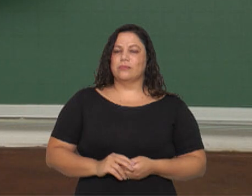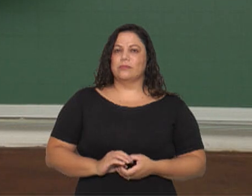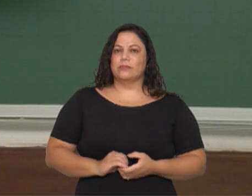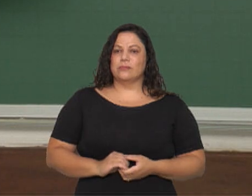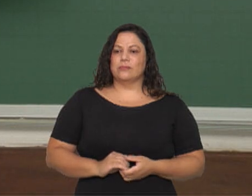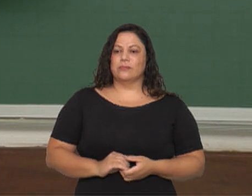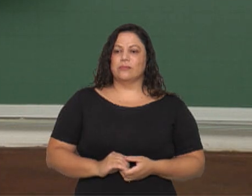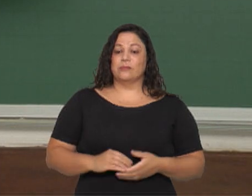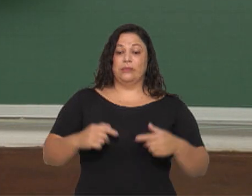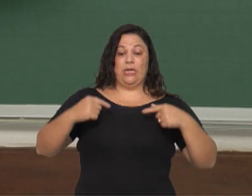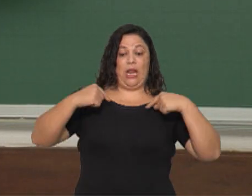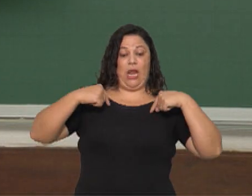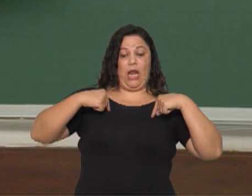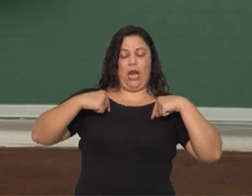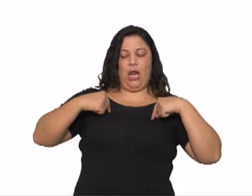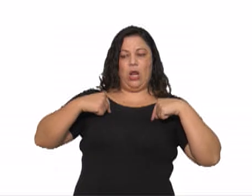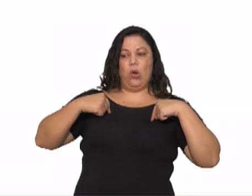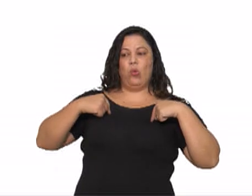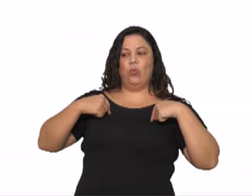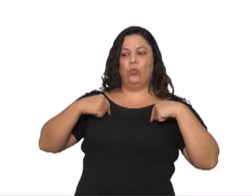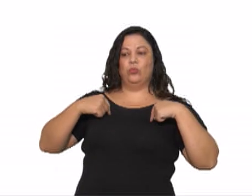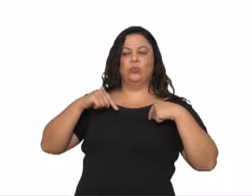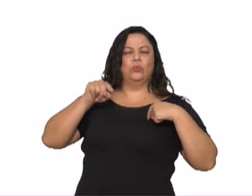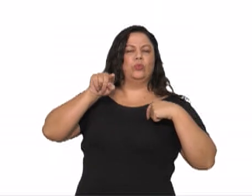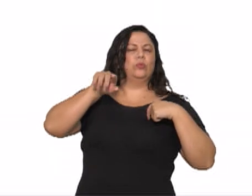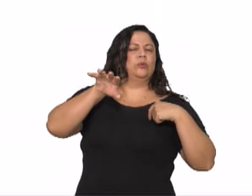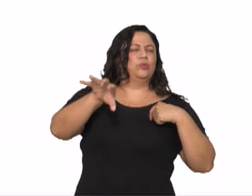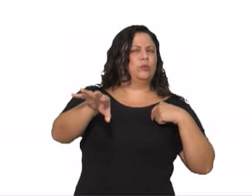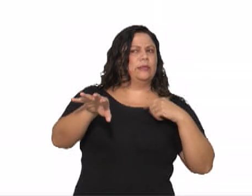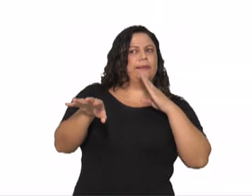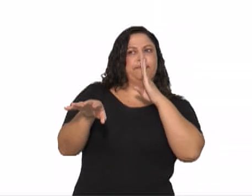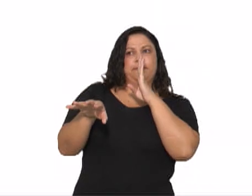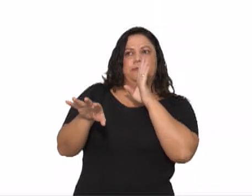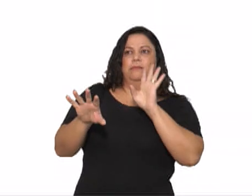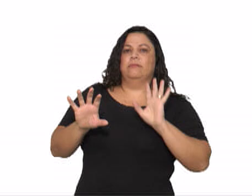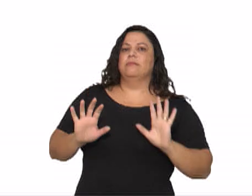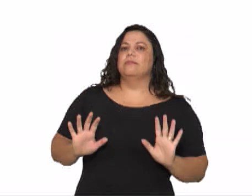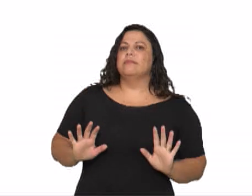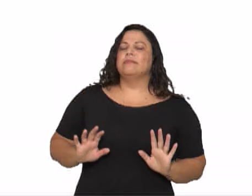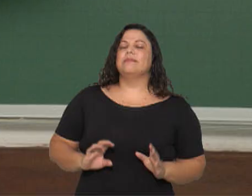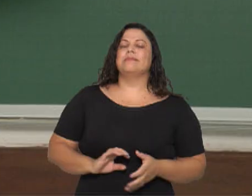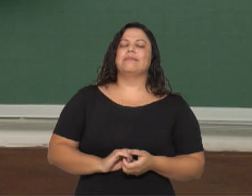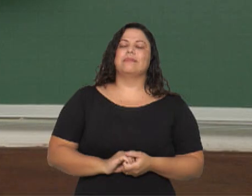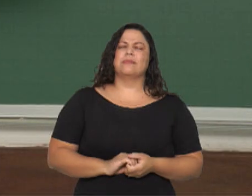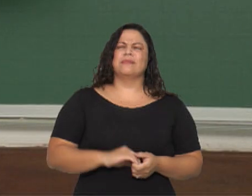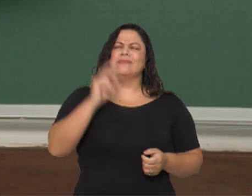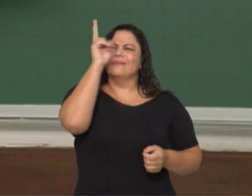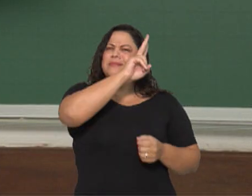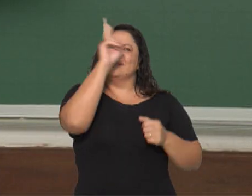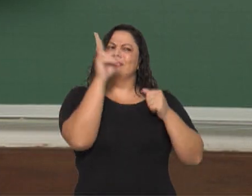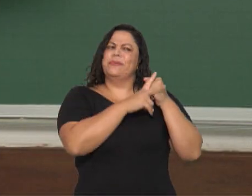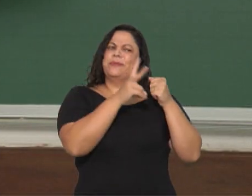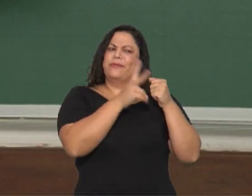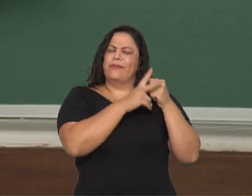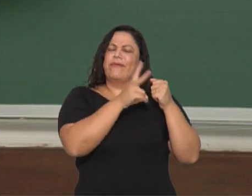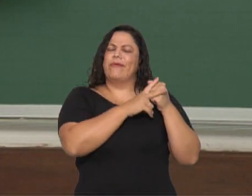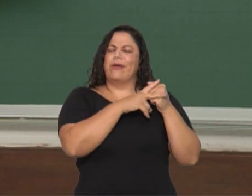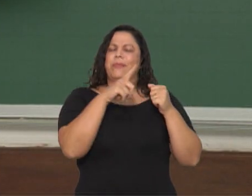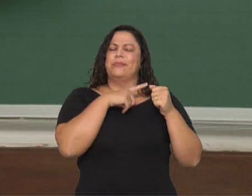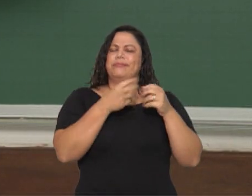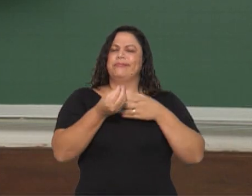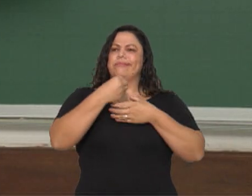calhada. Eu no teu lugar ficaria quieto. Me quedaria calhada. Lembrando que esse verbo, ele consta lá no nosso